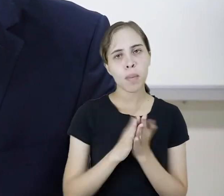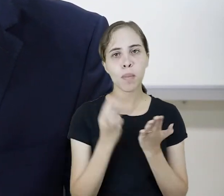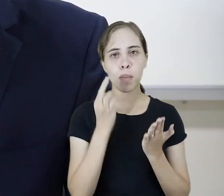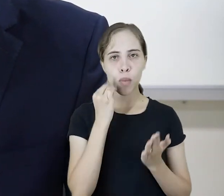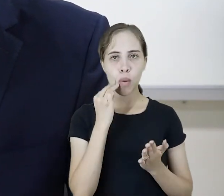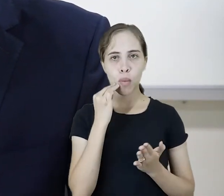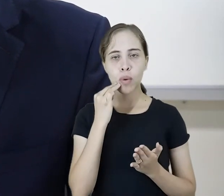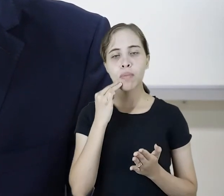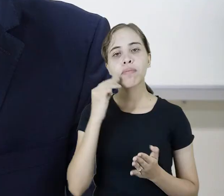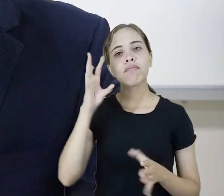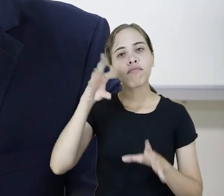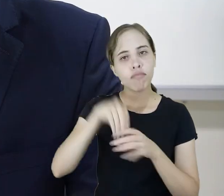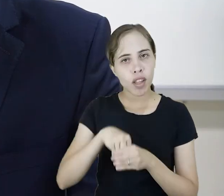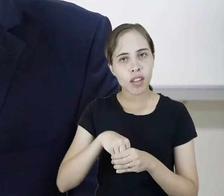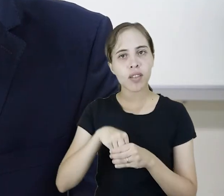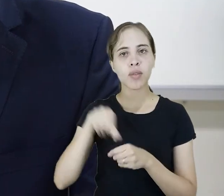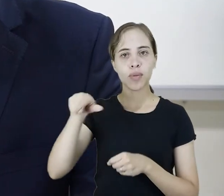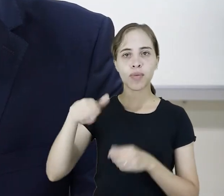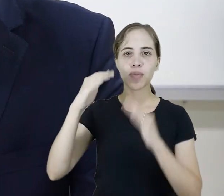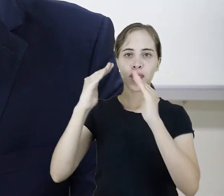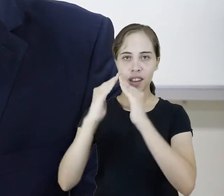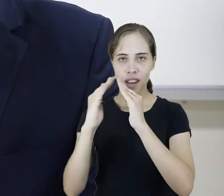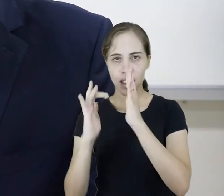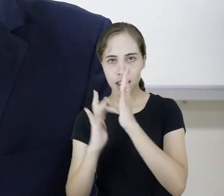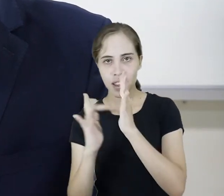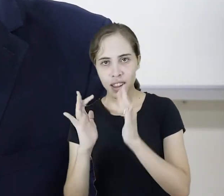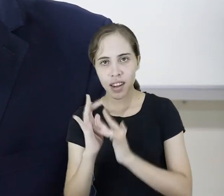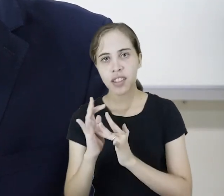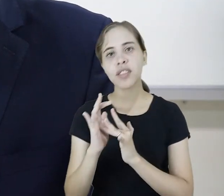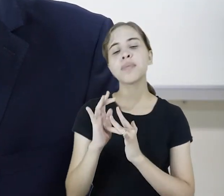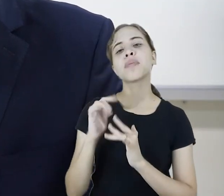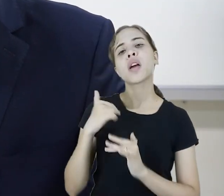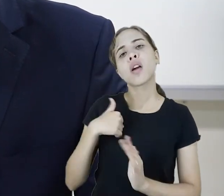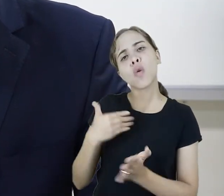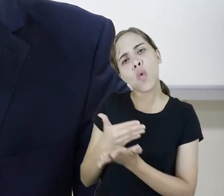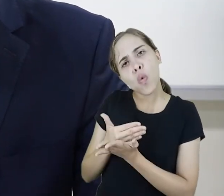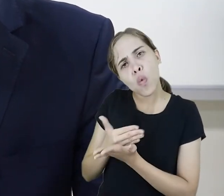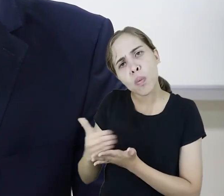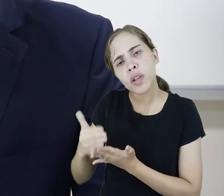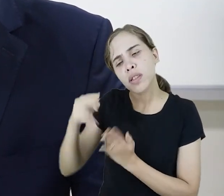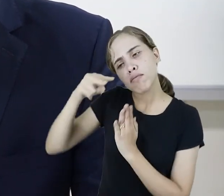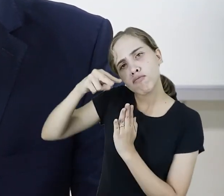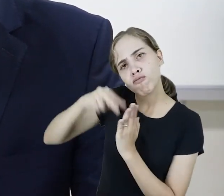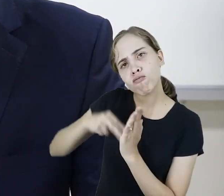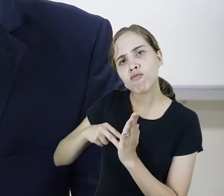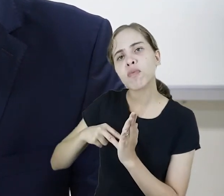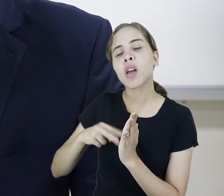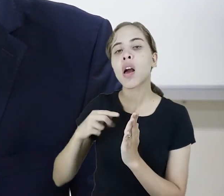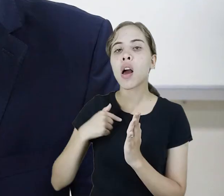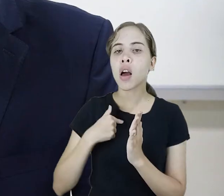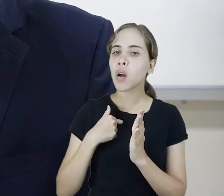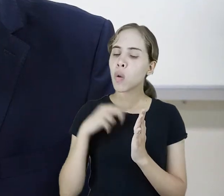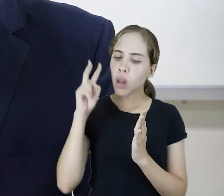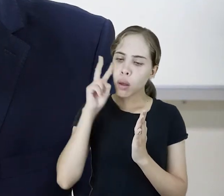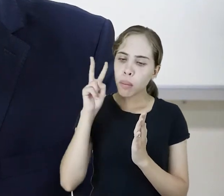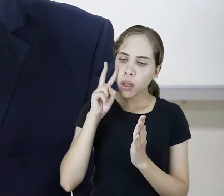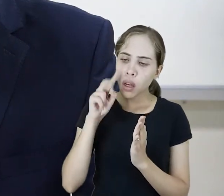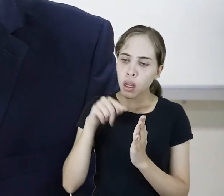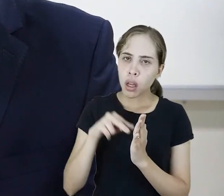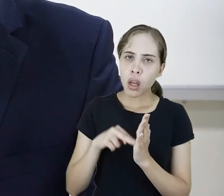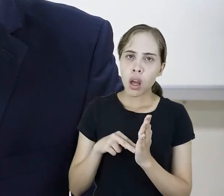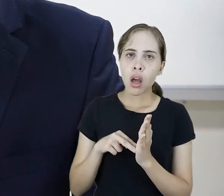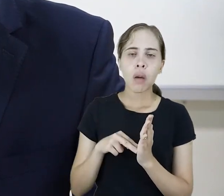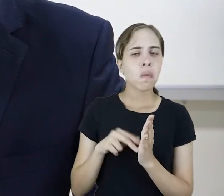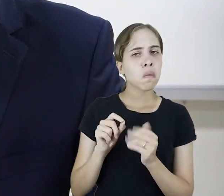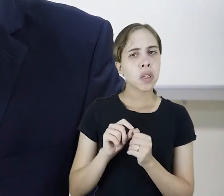Mórmon enquanto esperava. Ao começar a ler, lembrei-me de que não havia feito nenhuma